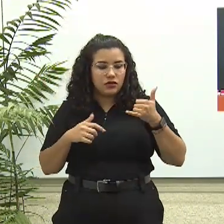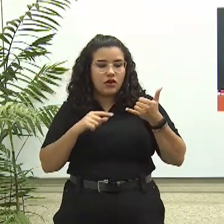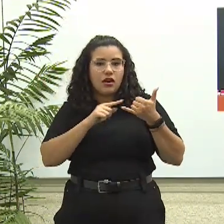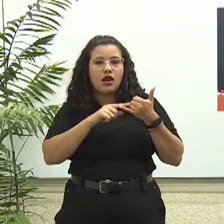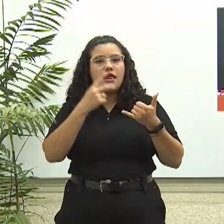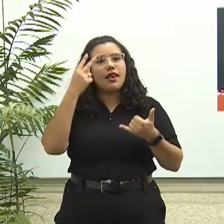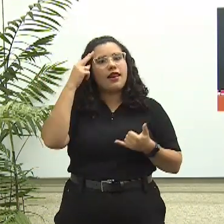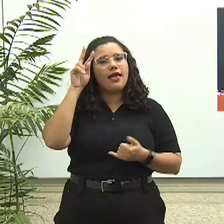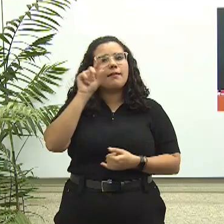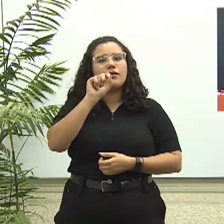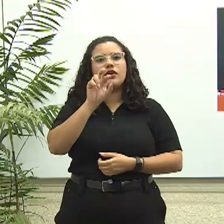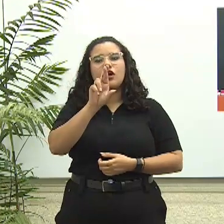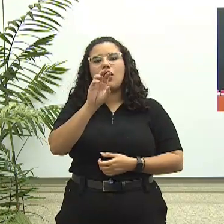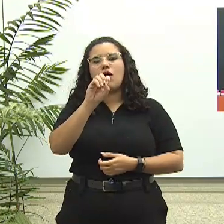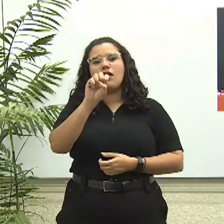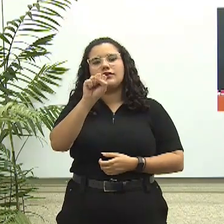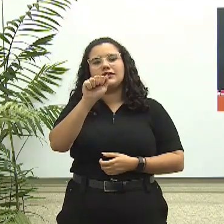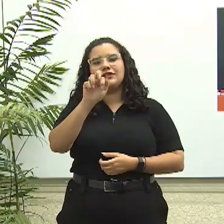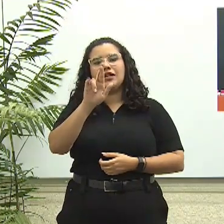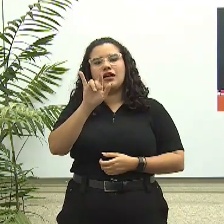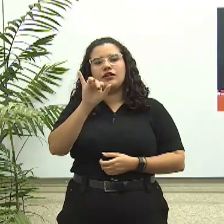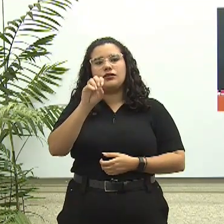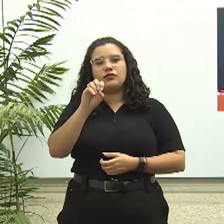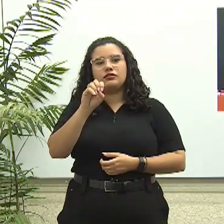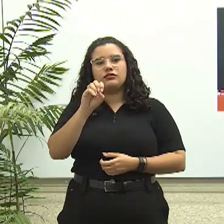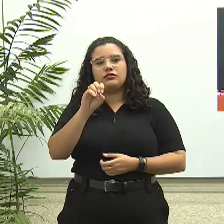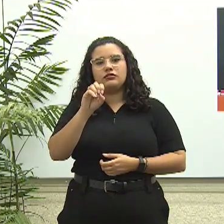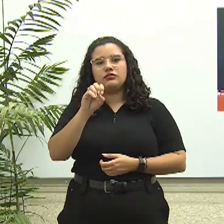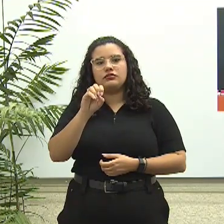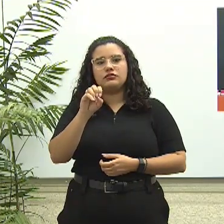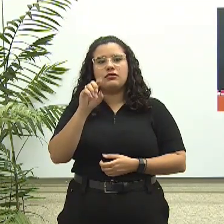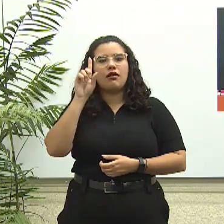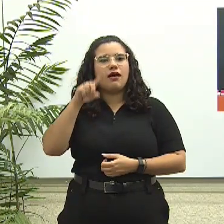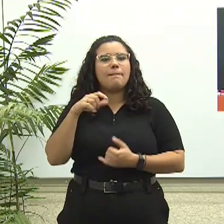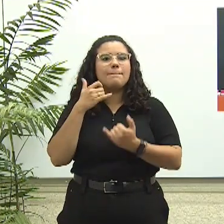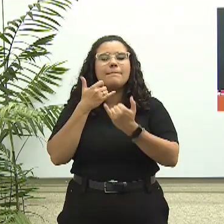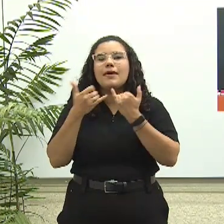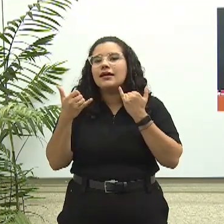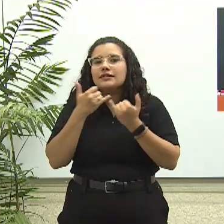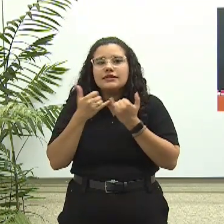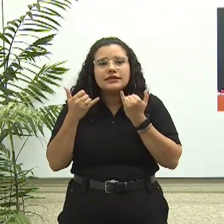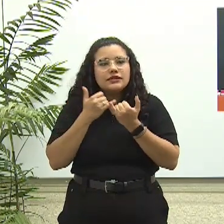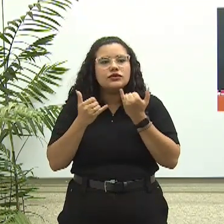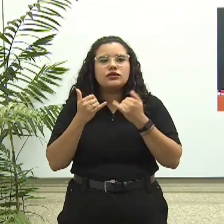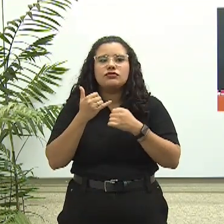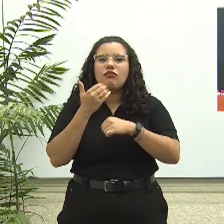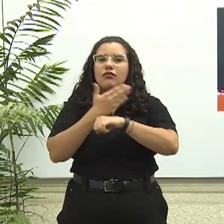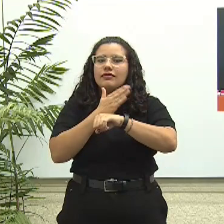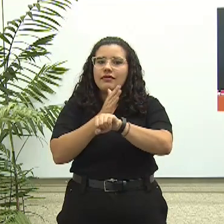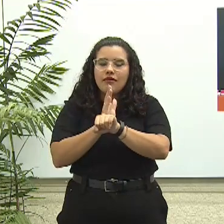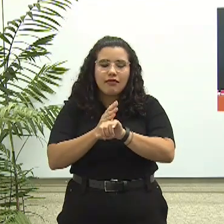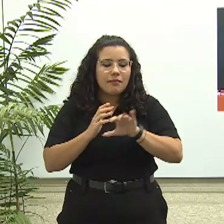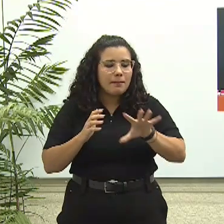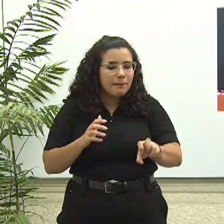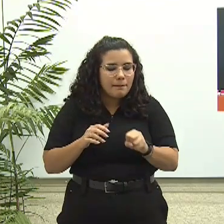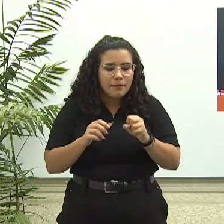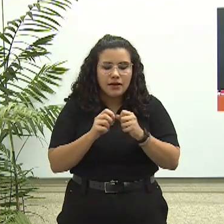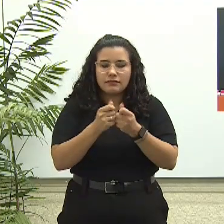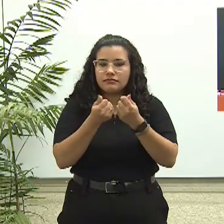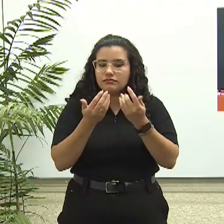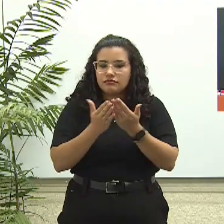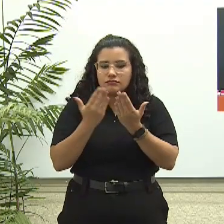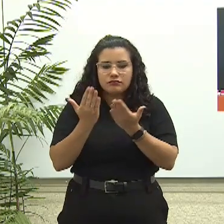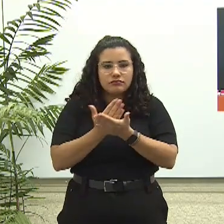o Rosário o terço é muito parecido o tempo inteiro pegando na mão manipulando é um